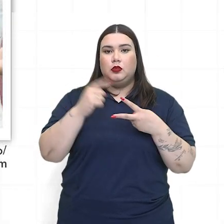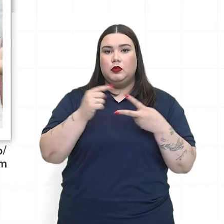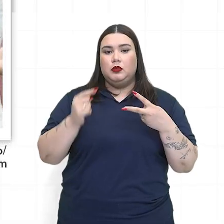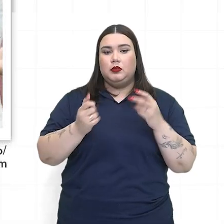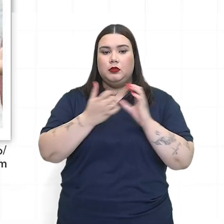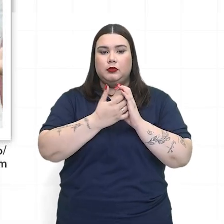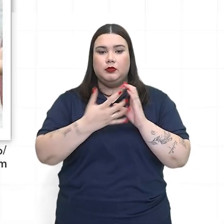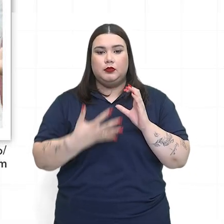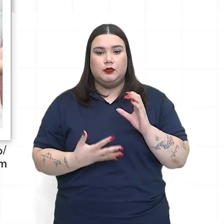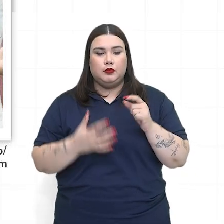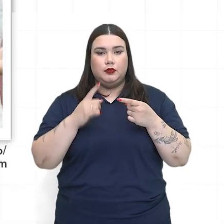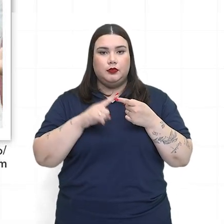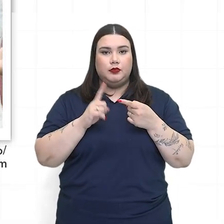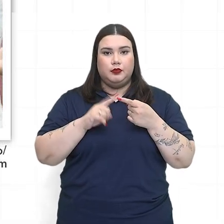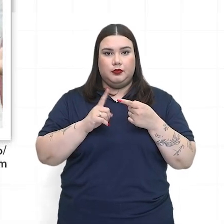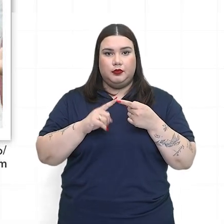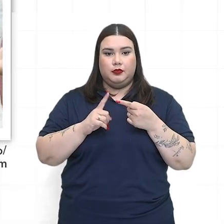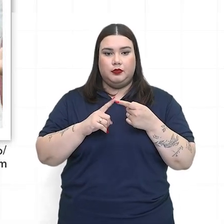dois aspectos.